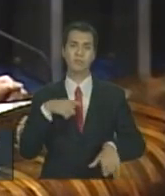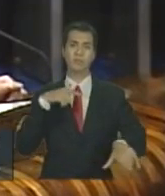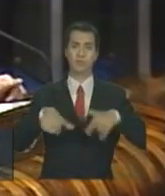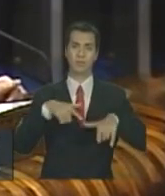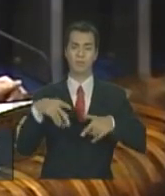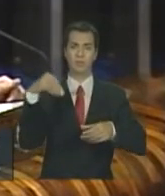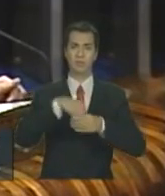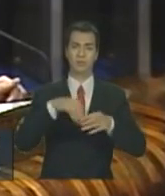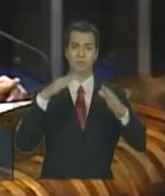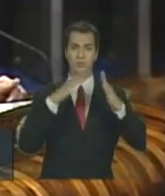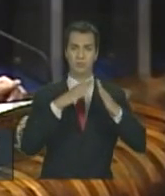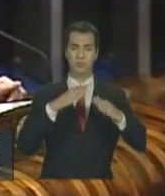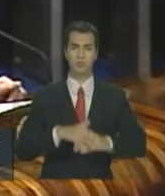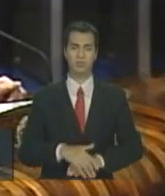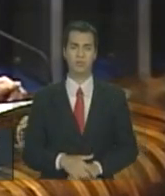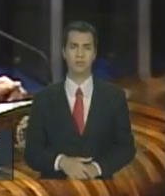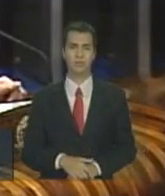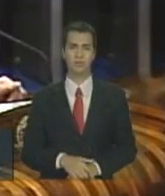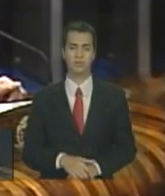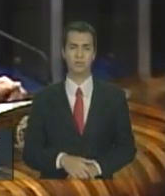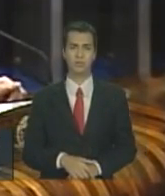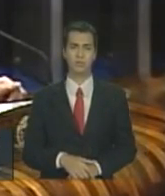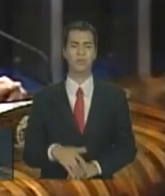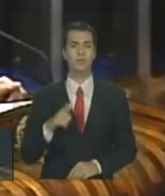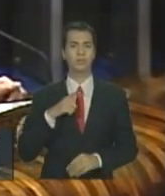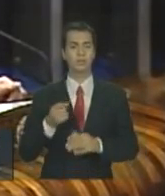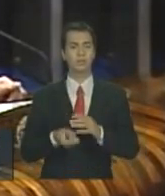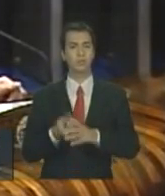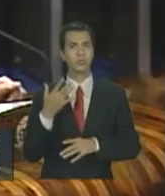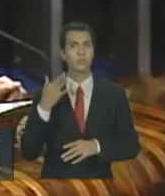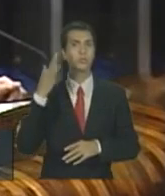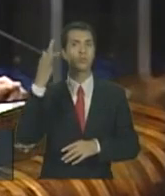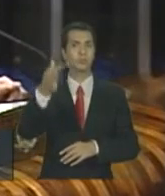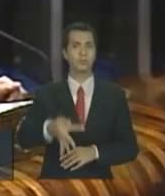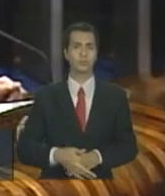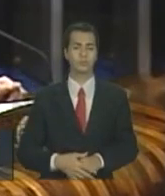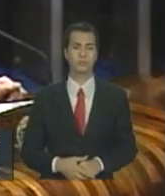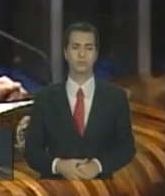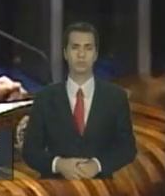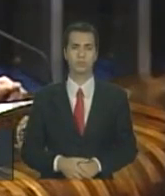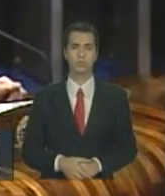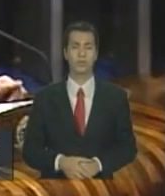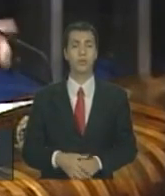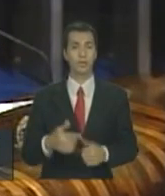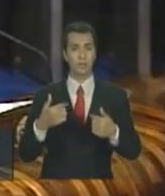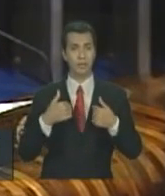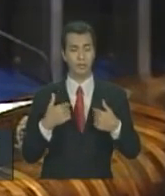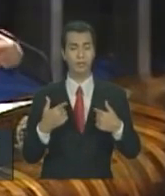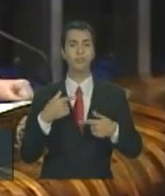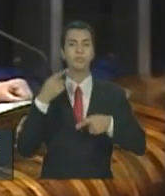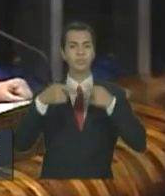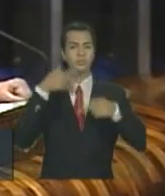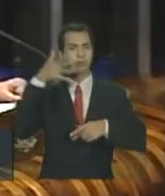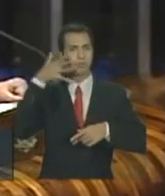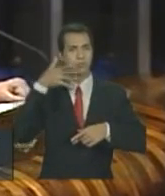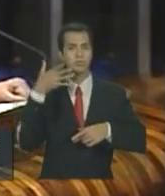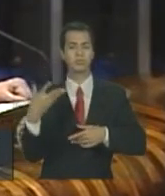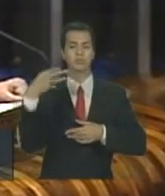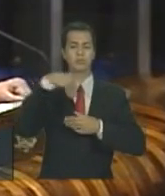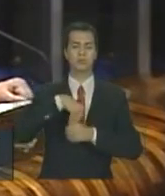criaram e criam as gerações futuras. junto minha voz, as vozes